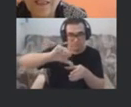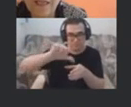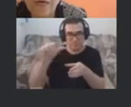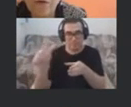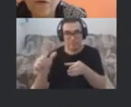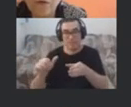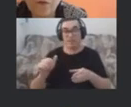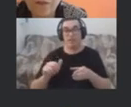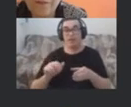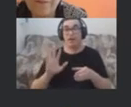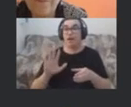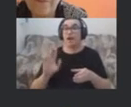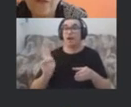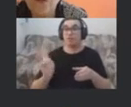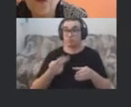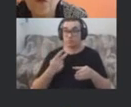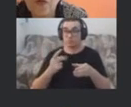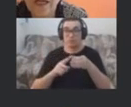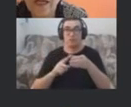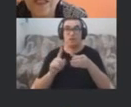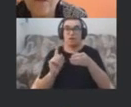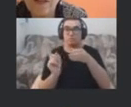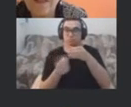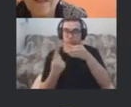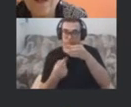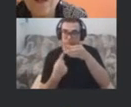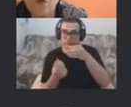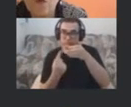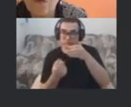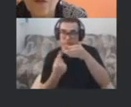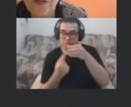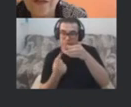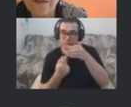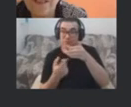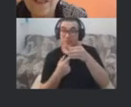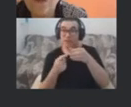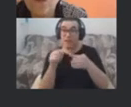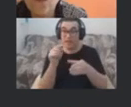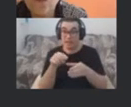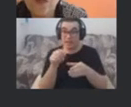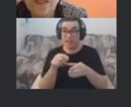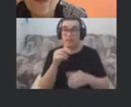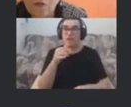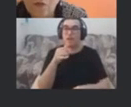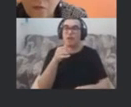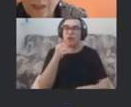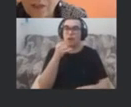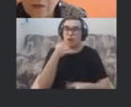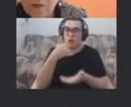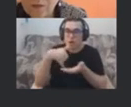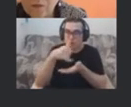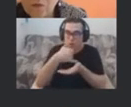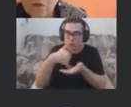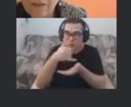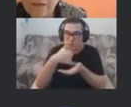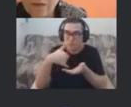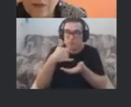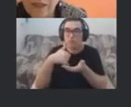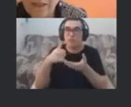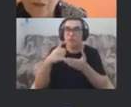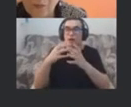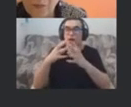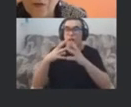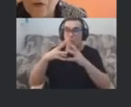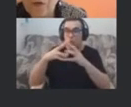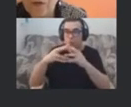que acontece? A gordura do chocolate, ela vai se dissolver no solvente que nós estamos